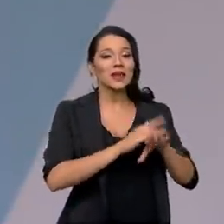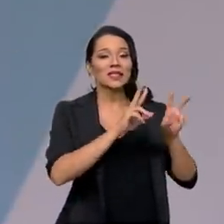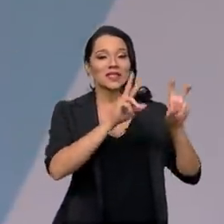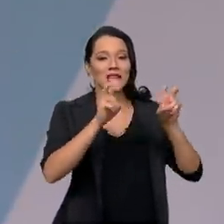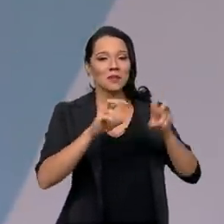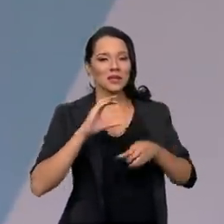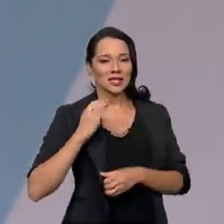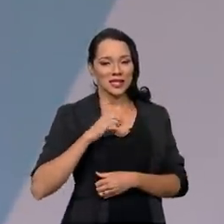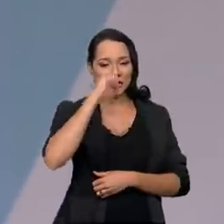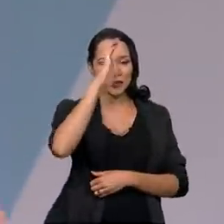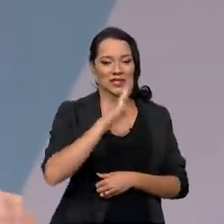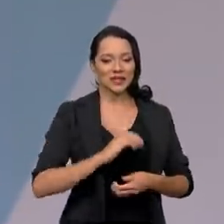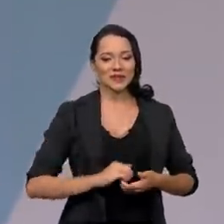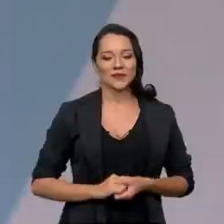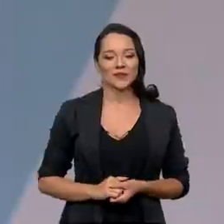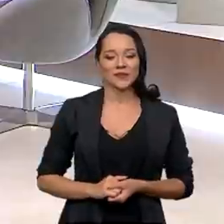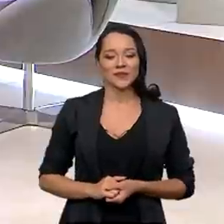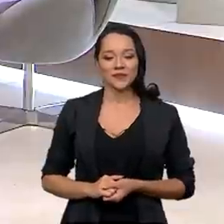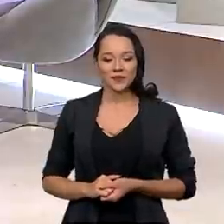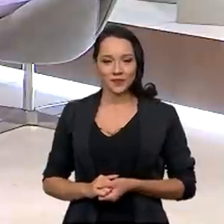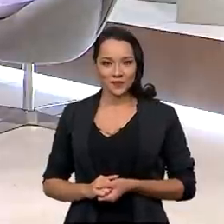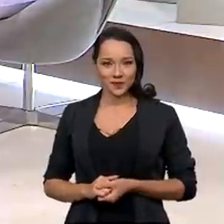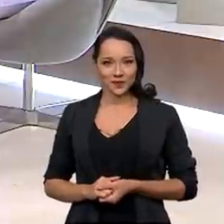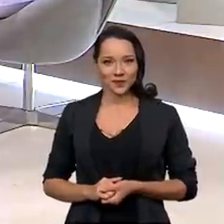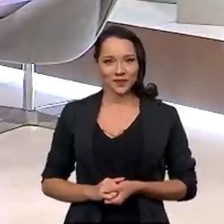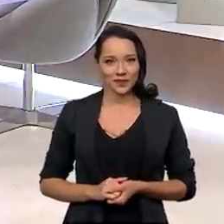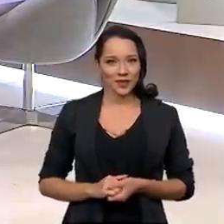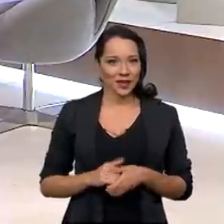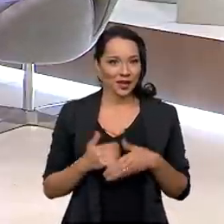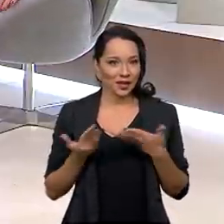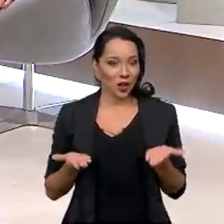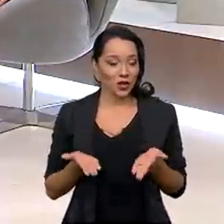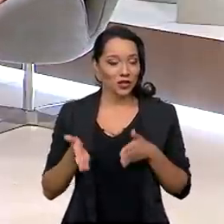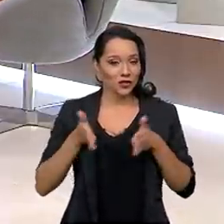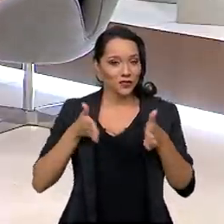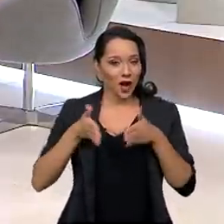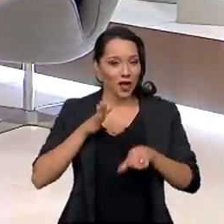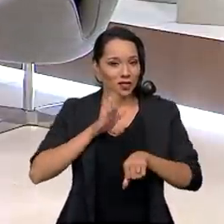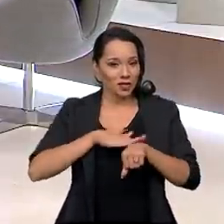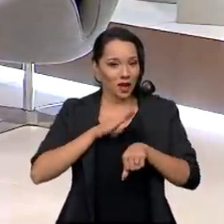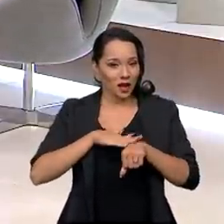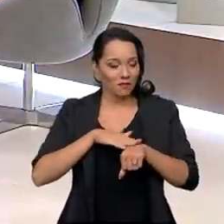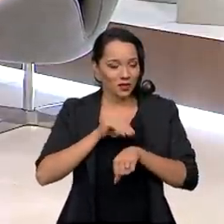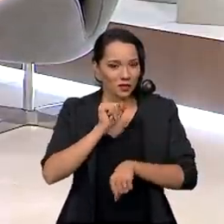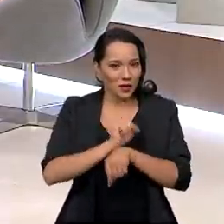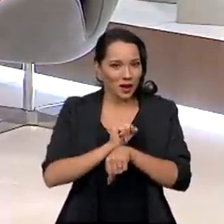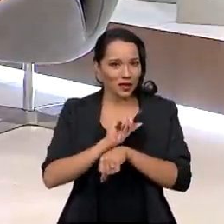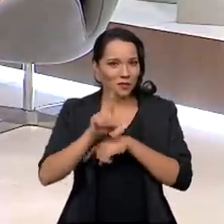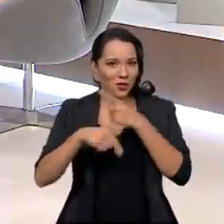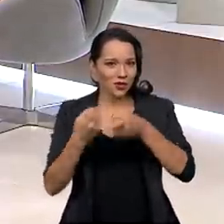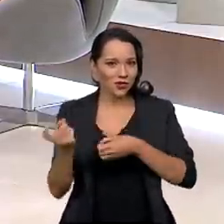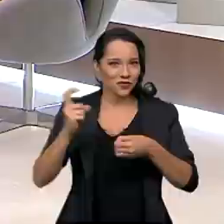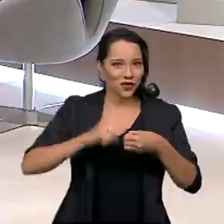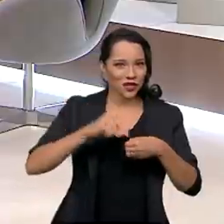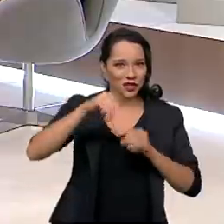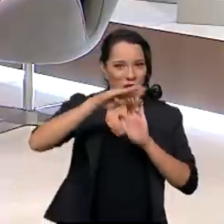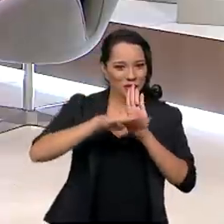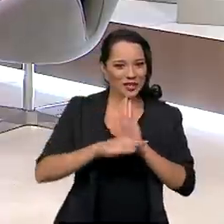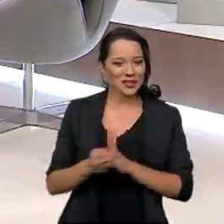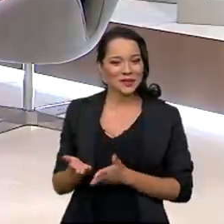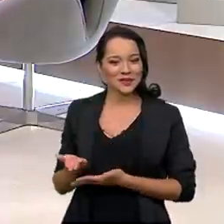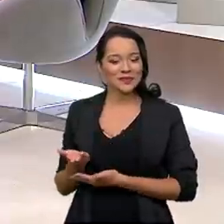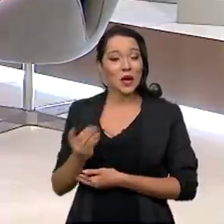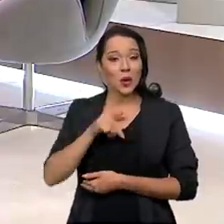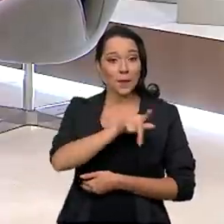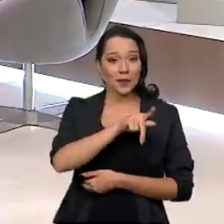da ciência brasileira. Obrigada, Paulo. Vamos para um rápido intervalo e daqui a pouco voltamos aqui no Brasil em Pauta